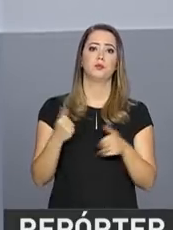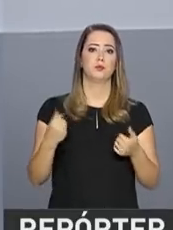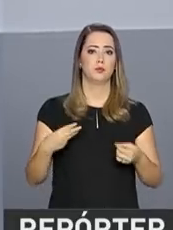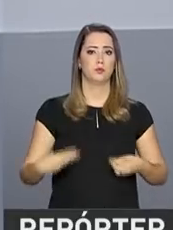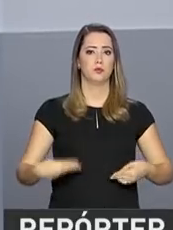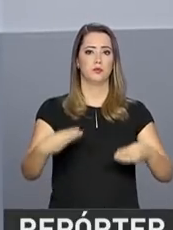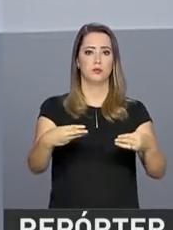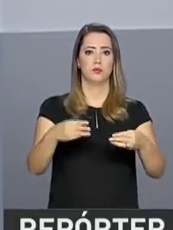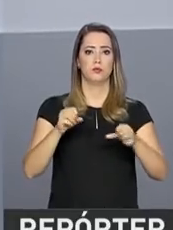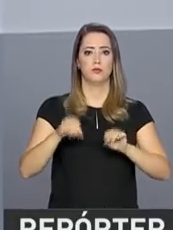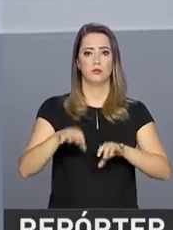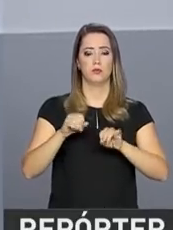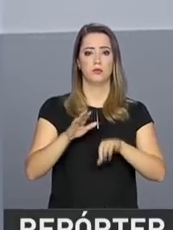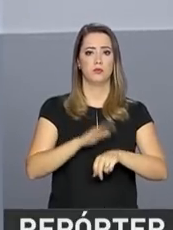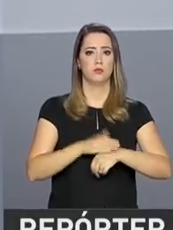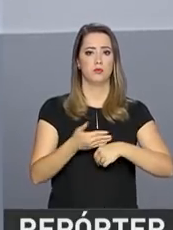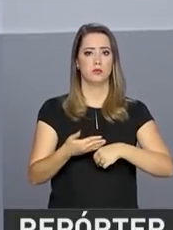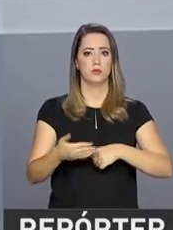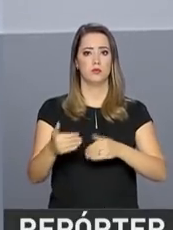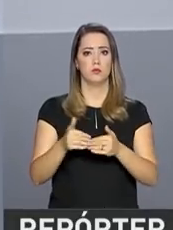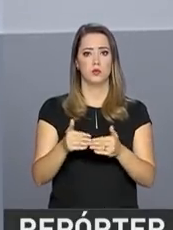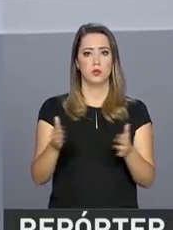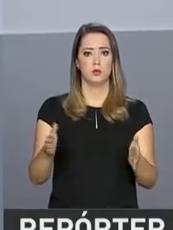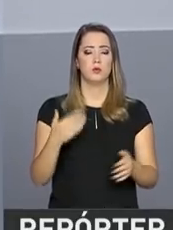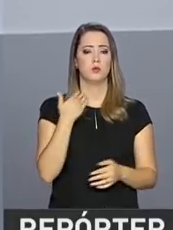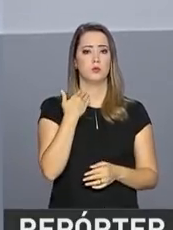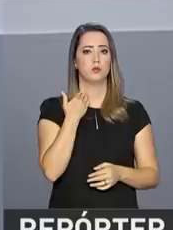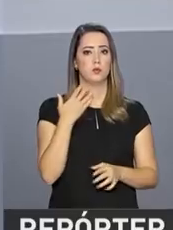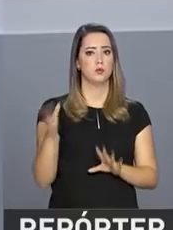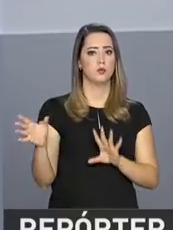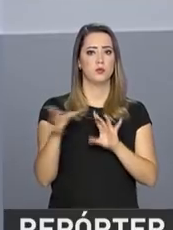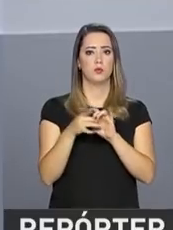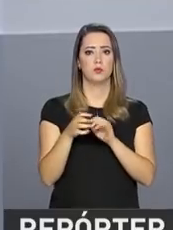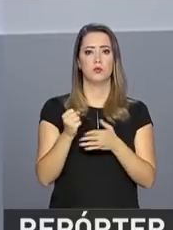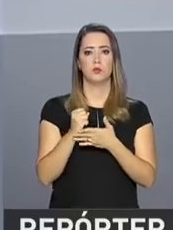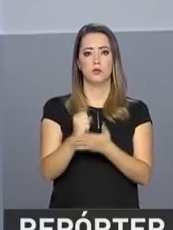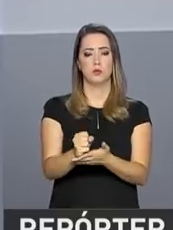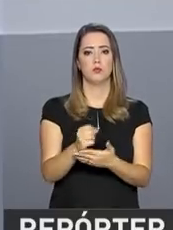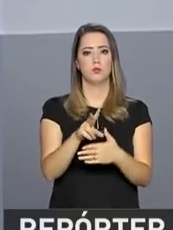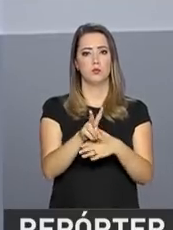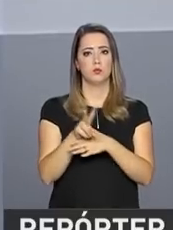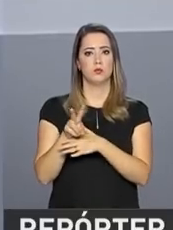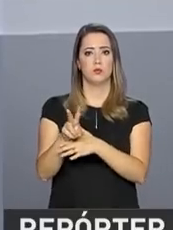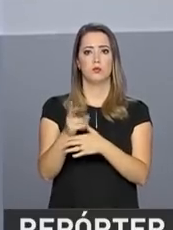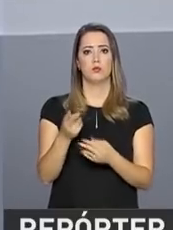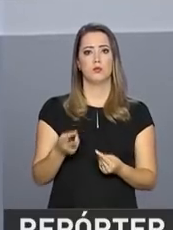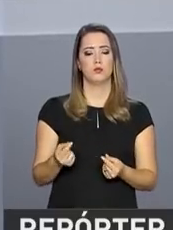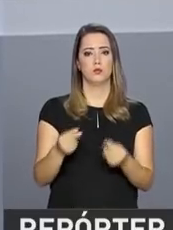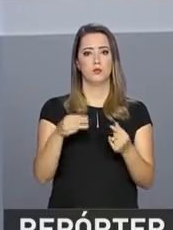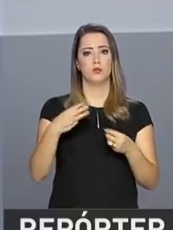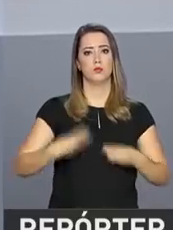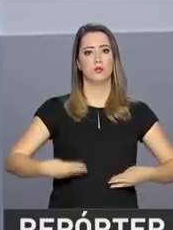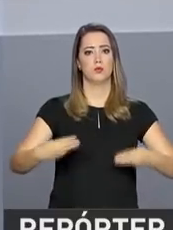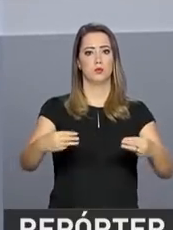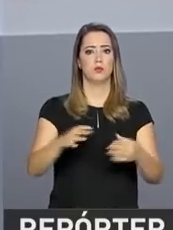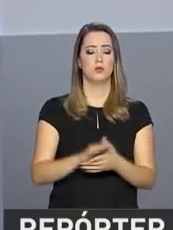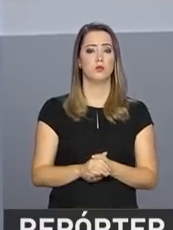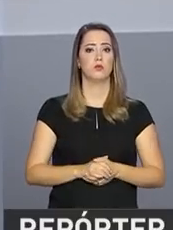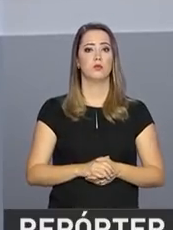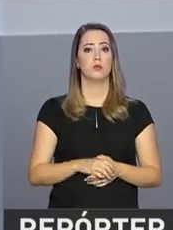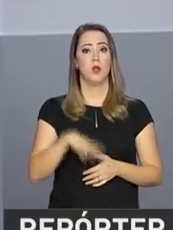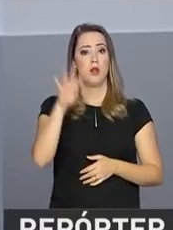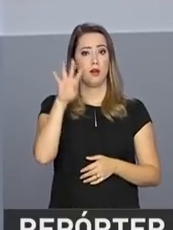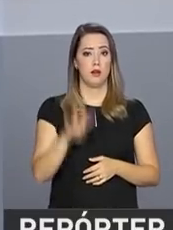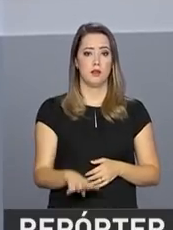segundo o ministério da educação o prazo foi ampliado para que os bancos conveniados entreguem as análises de crédito ao ministério a